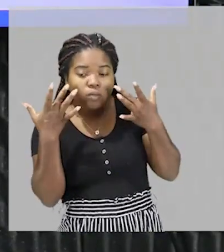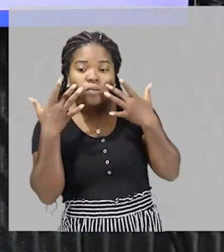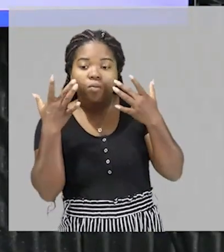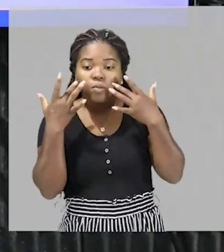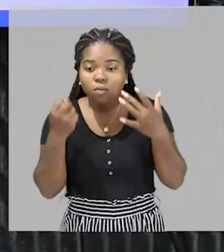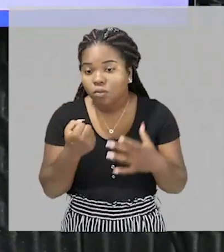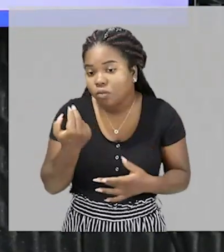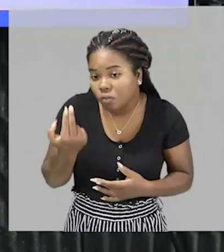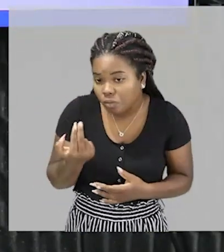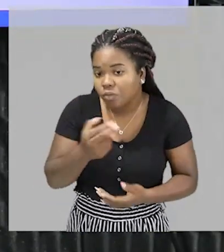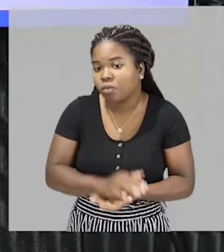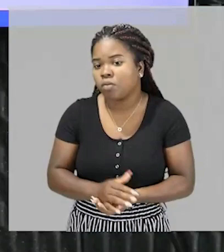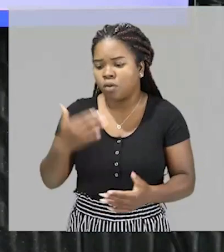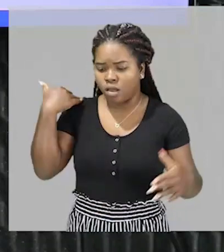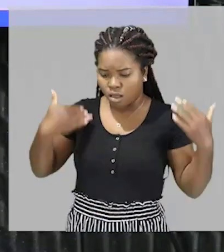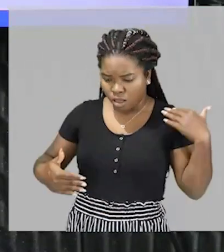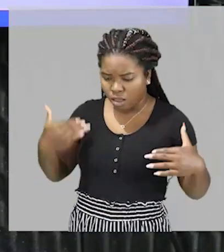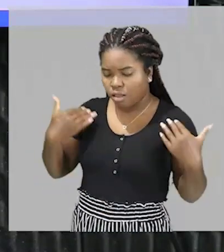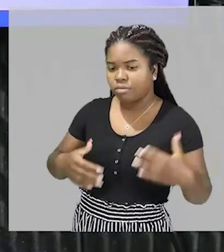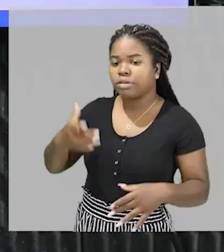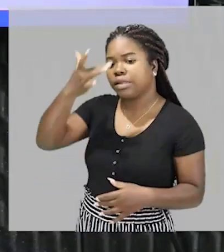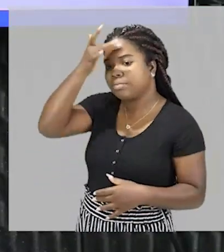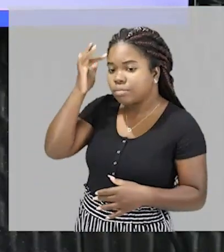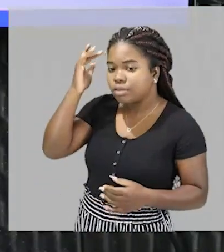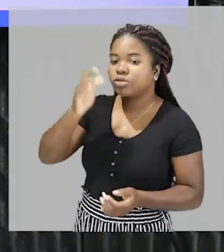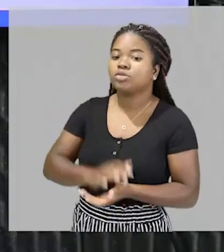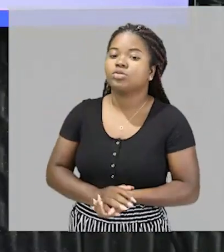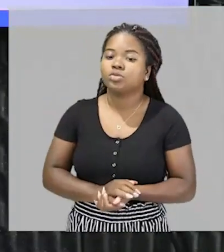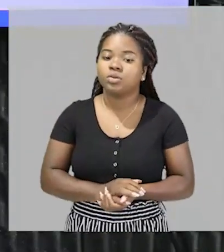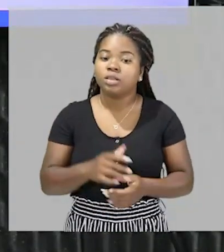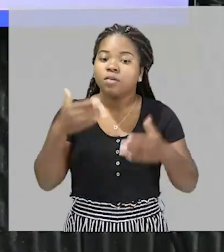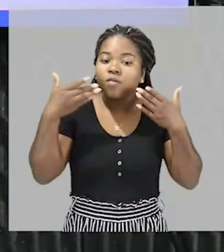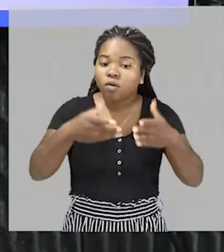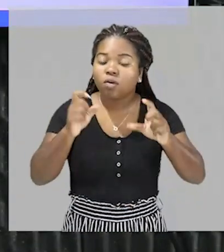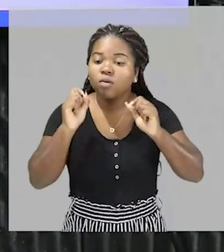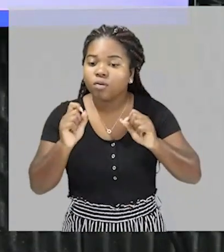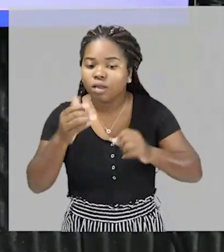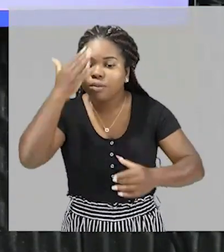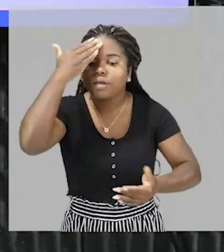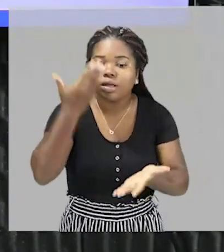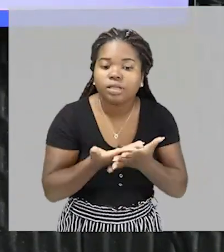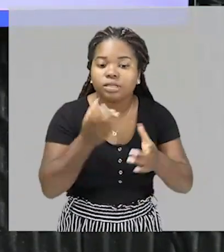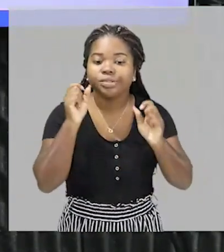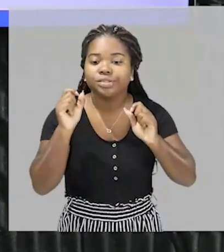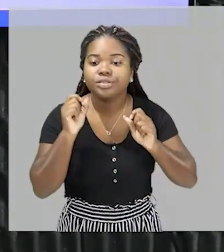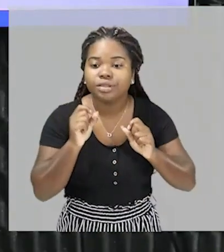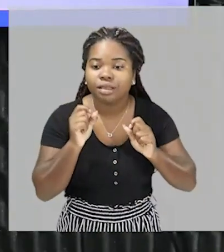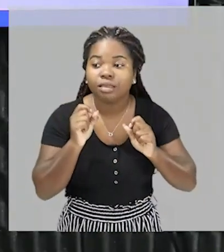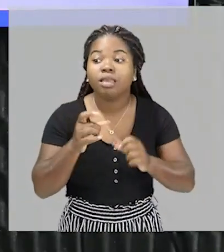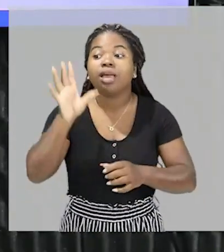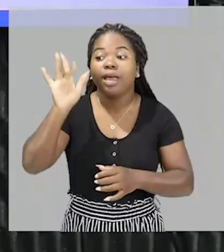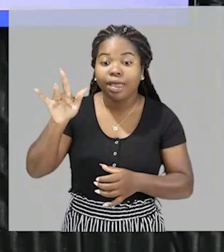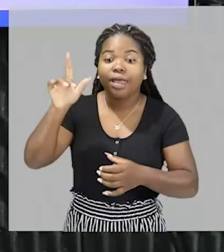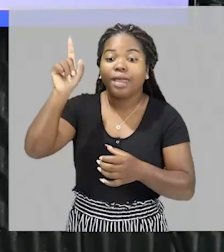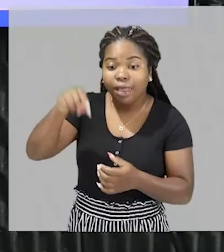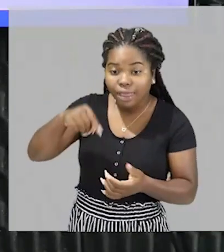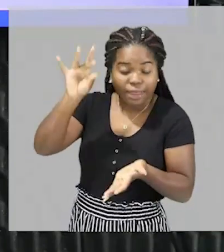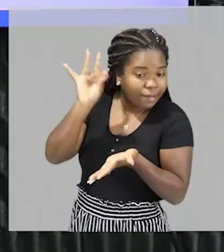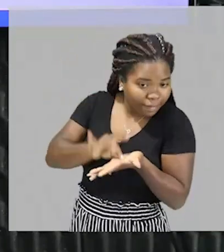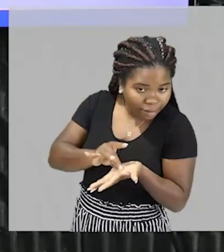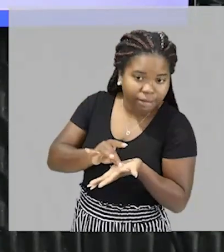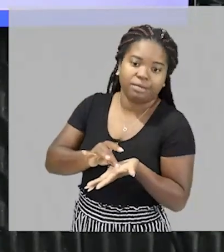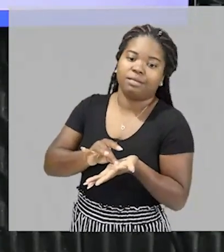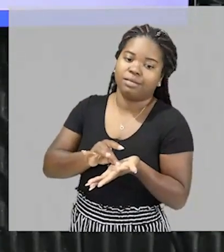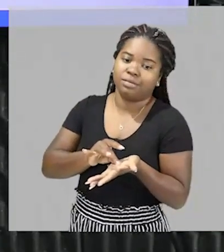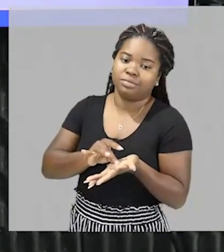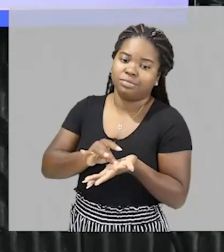teatro, o corpo desse ator, ele é trabalhado para fazer acreditar que aquilo é real. Resultado da situação,